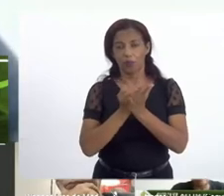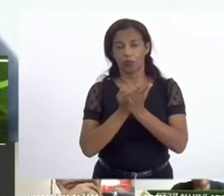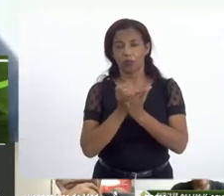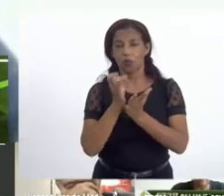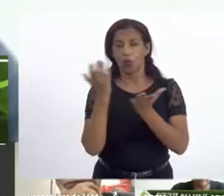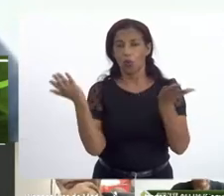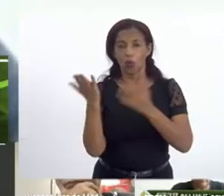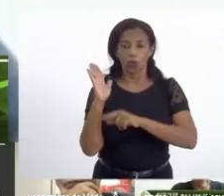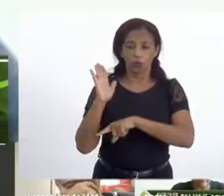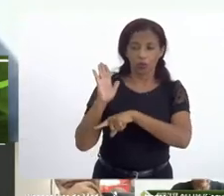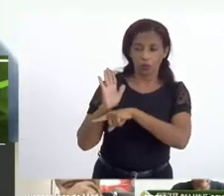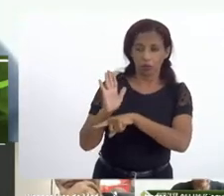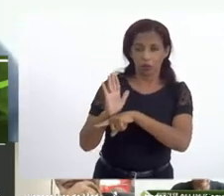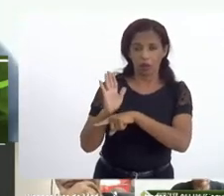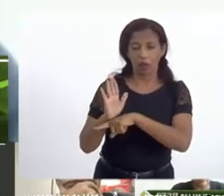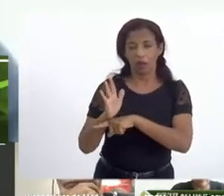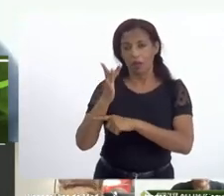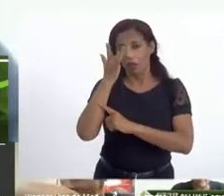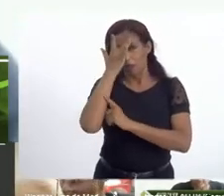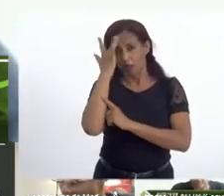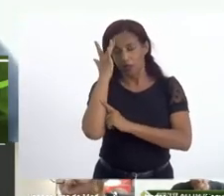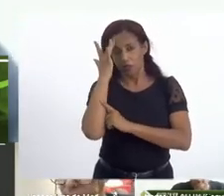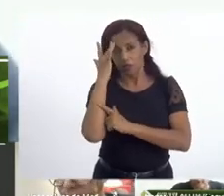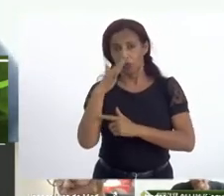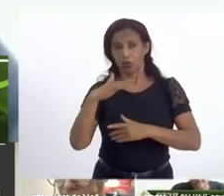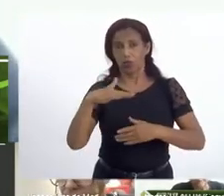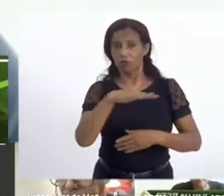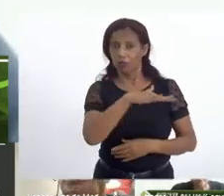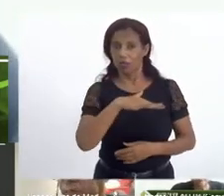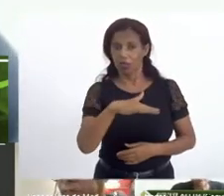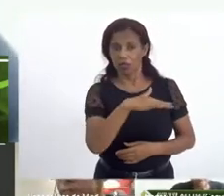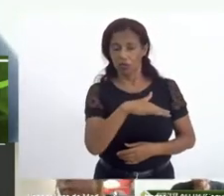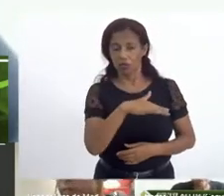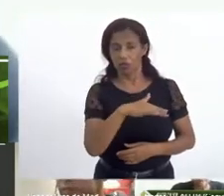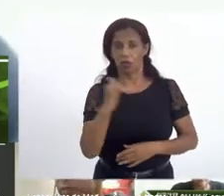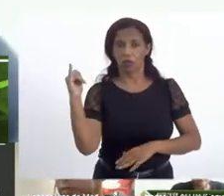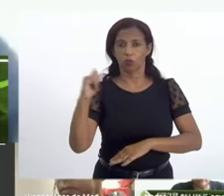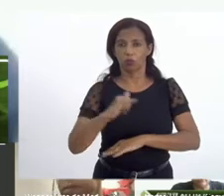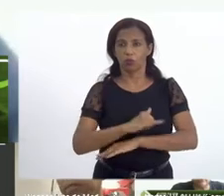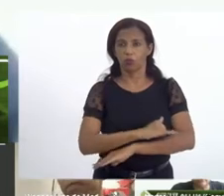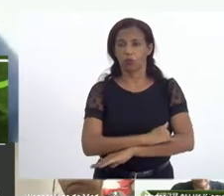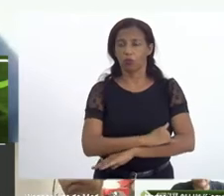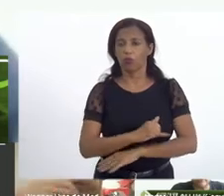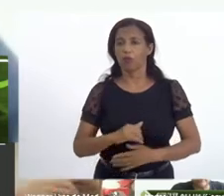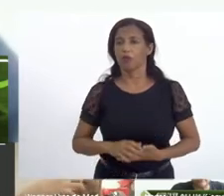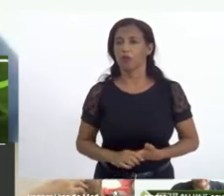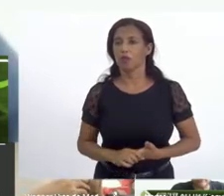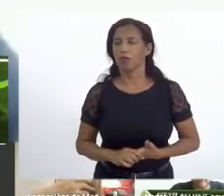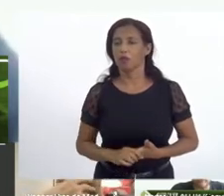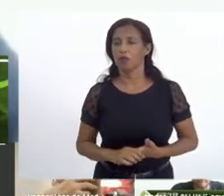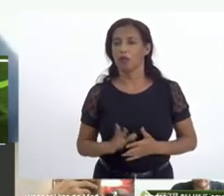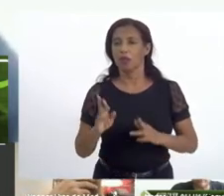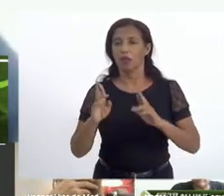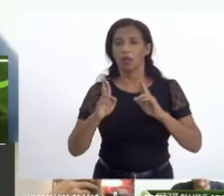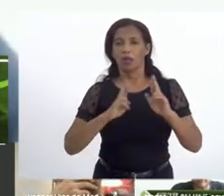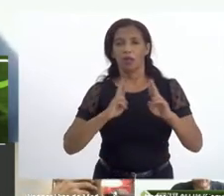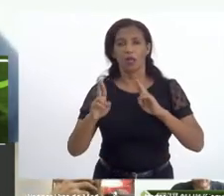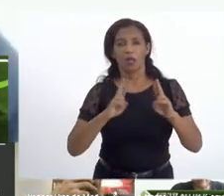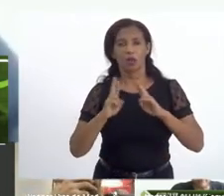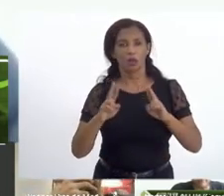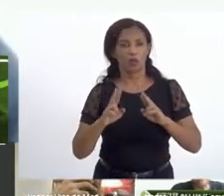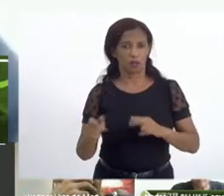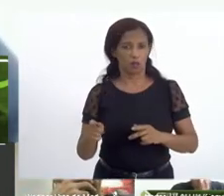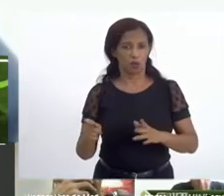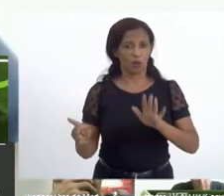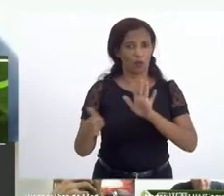contemplando os abastecimentos nos aeroportos regionais, no aeroporto e no aeroporto internacional do Galeão,